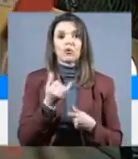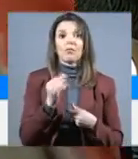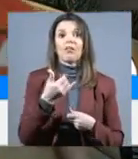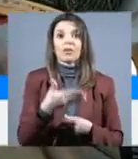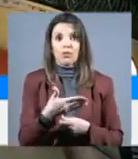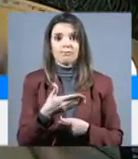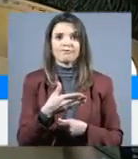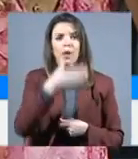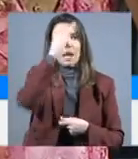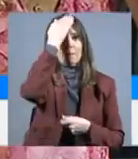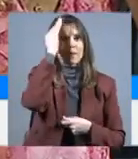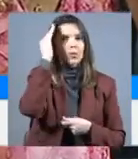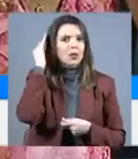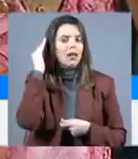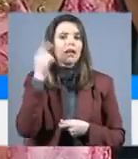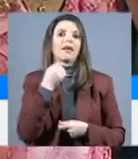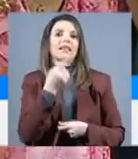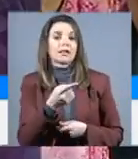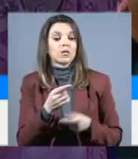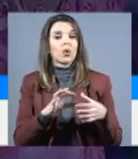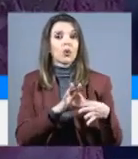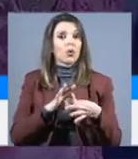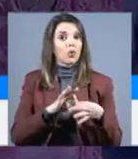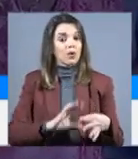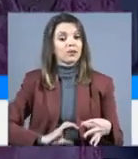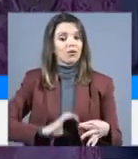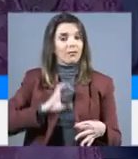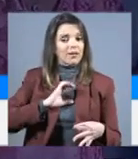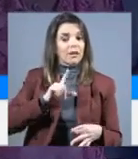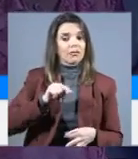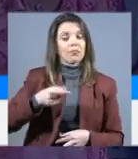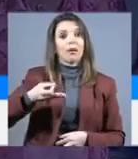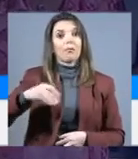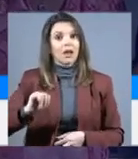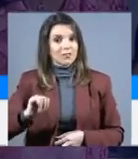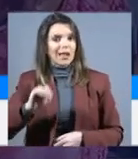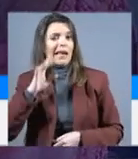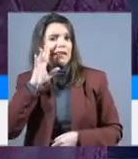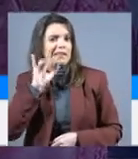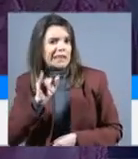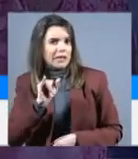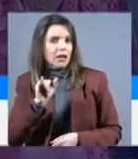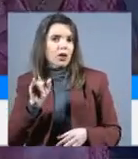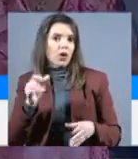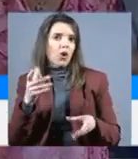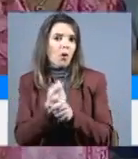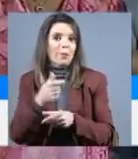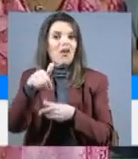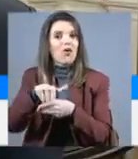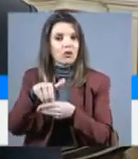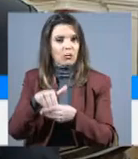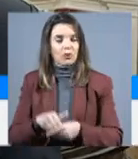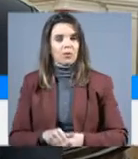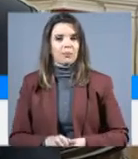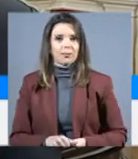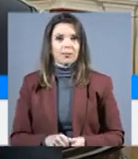terá afirmado que a coligação Confiança e o PS tentou comprar votos. Não